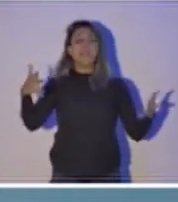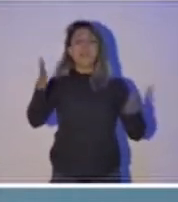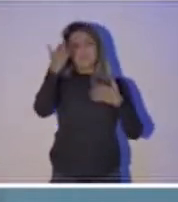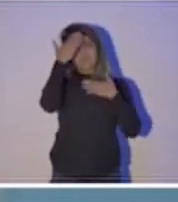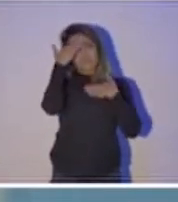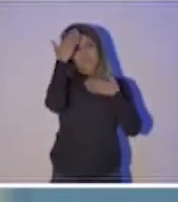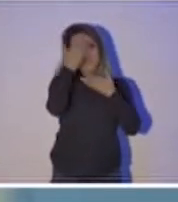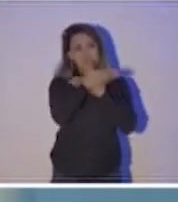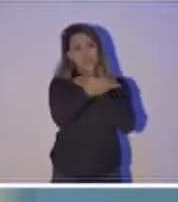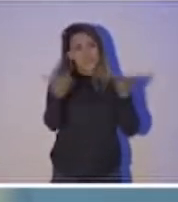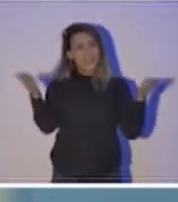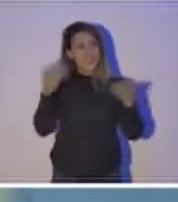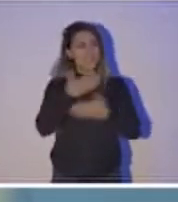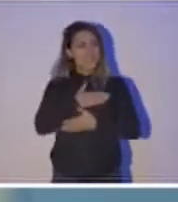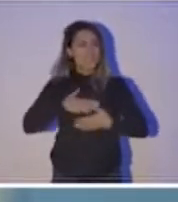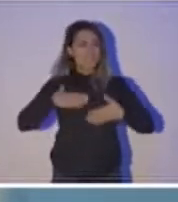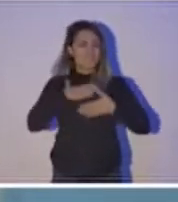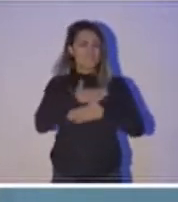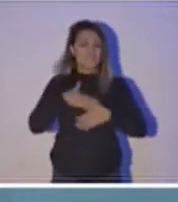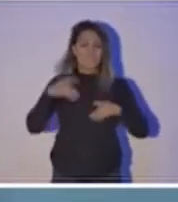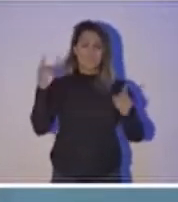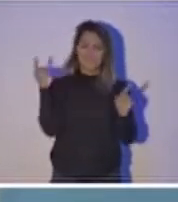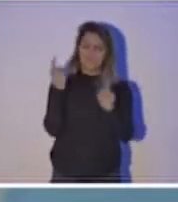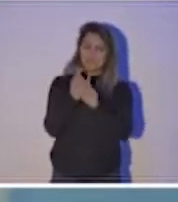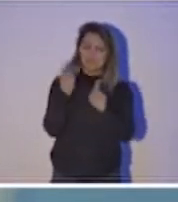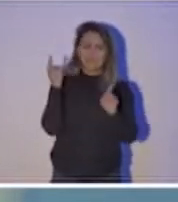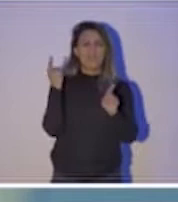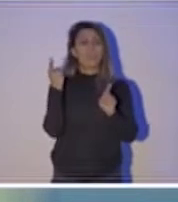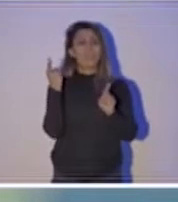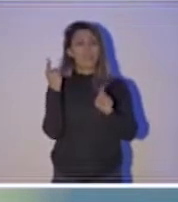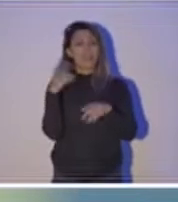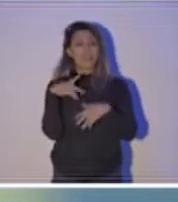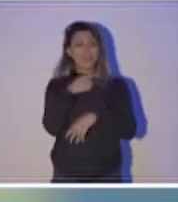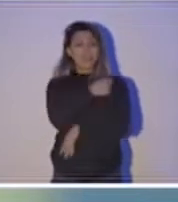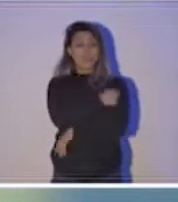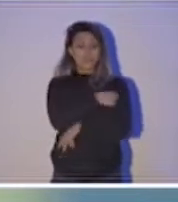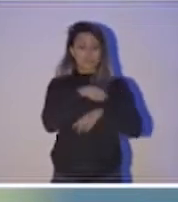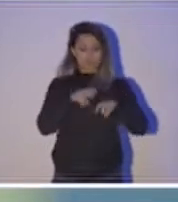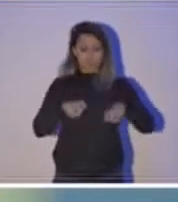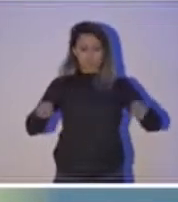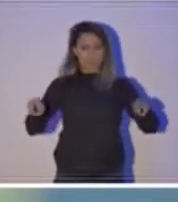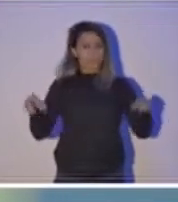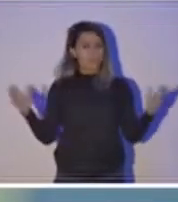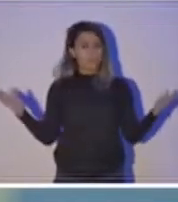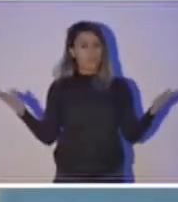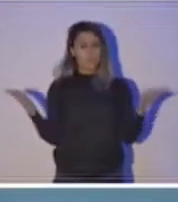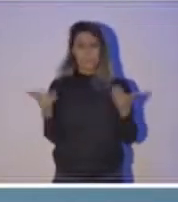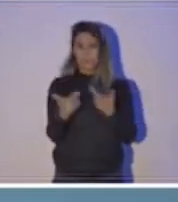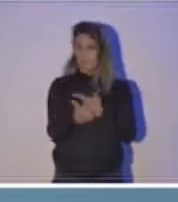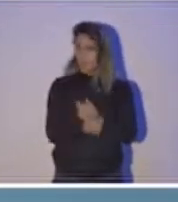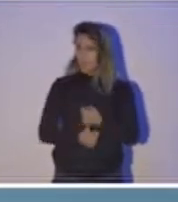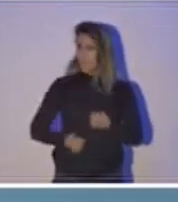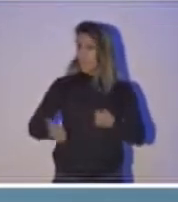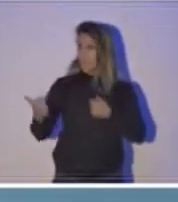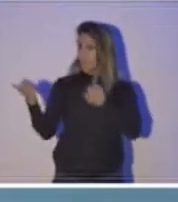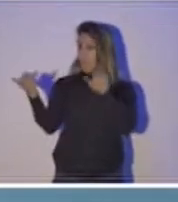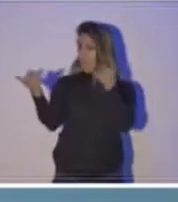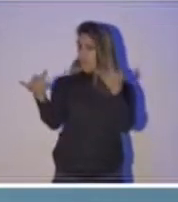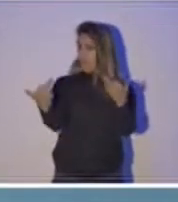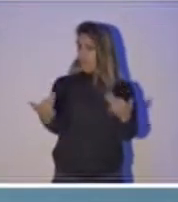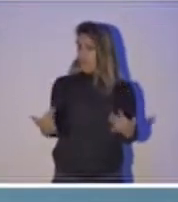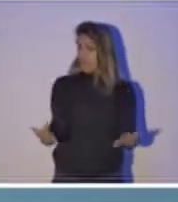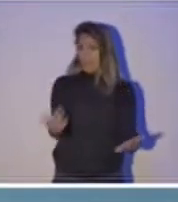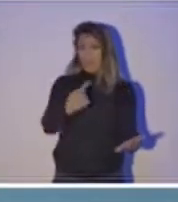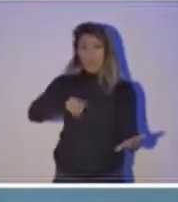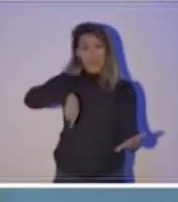também. É um prazer enorme ter vocês aqui e ter esses alunos maravilhosos que vão hoje contar para a gente algumas coisas que eu já tive o privilégio de